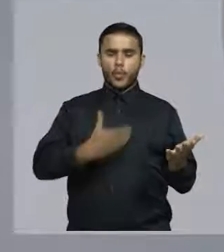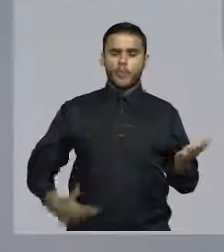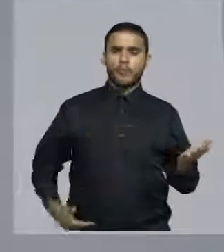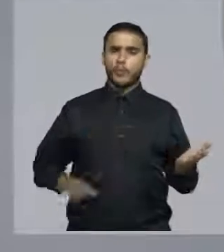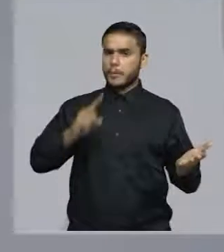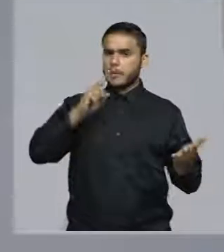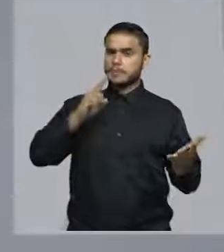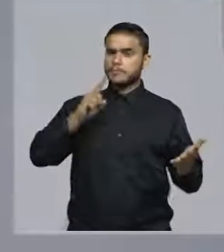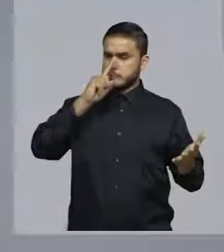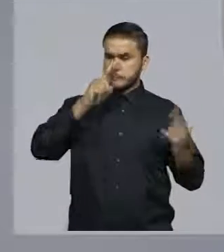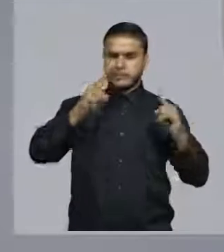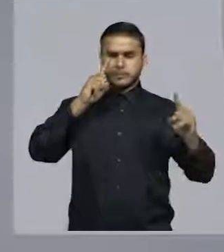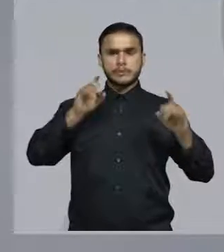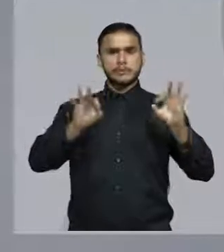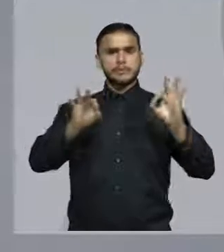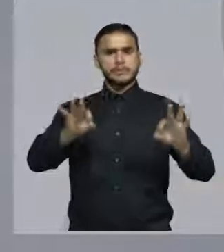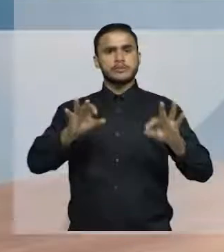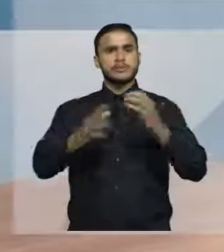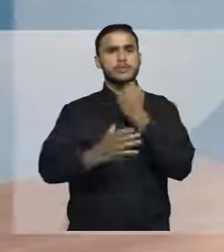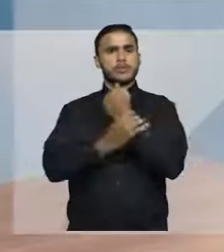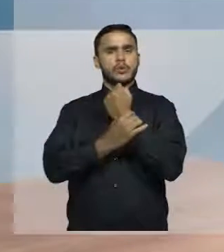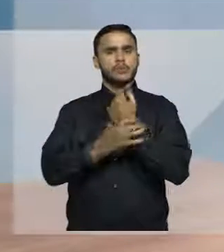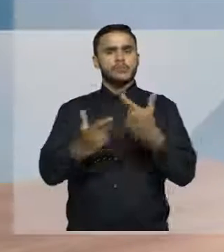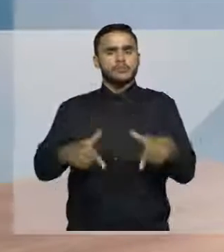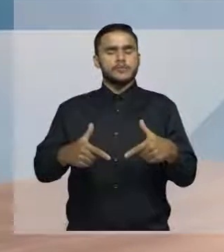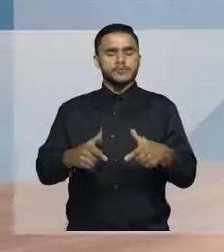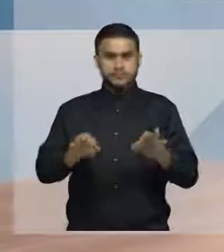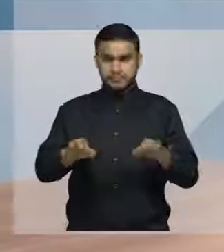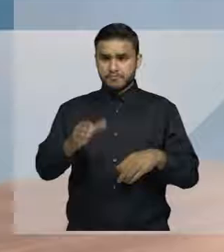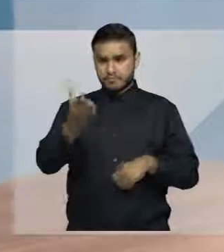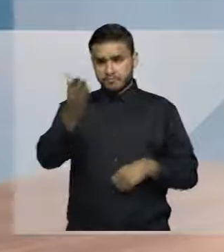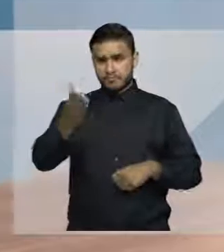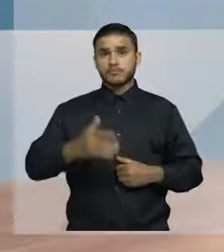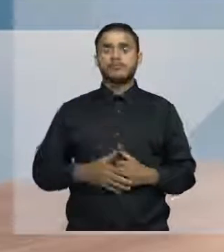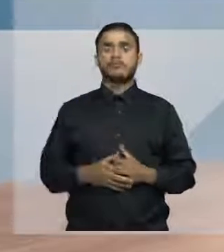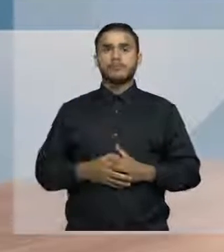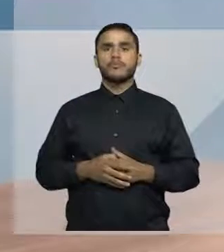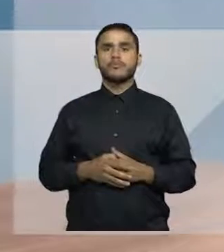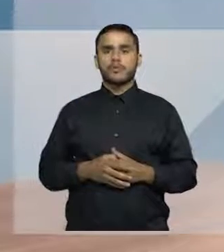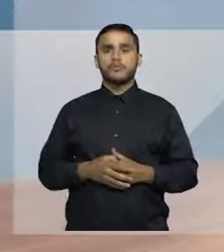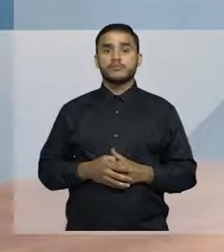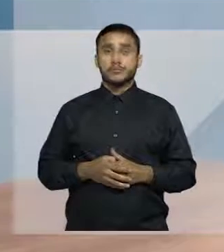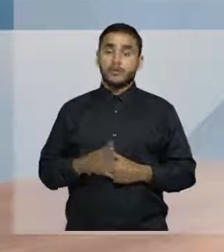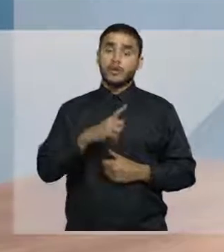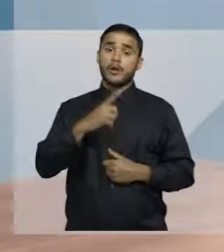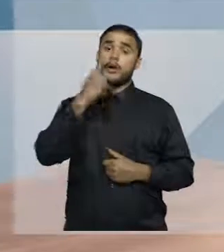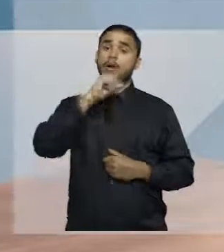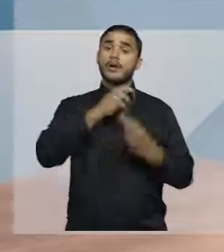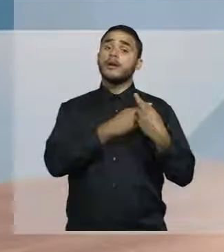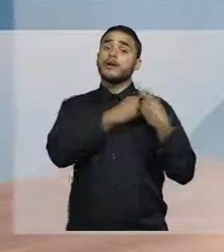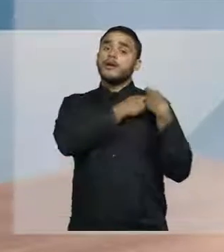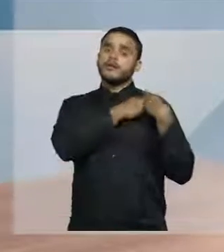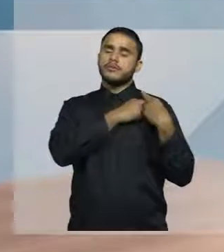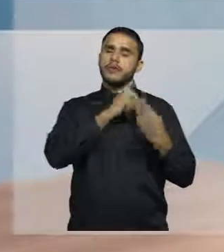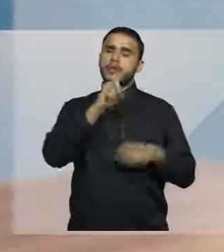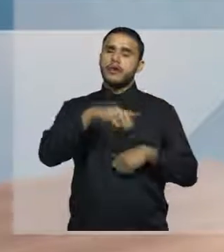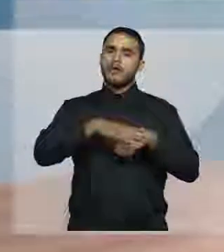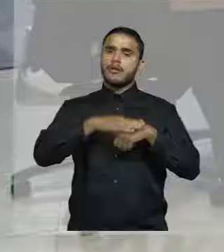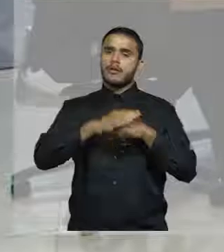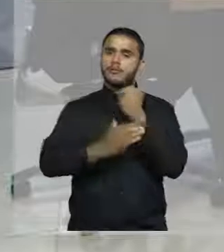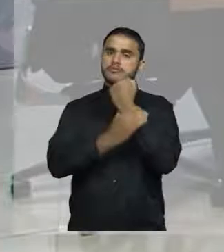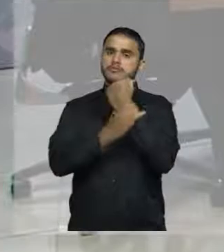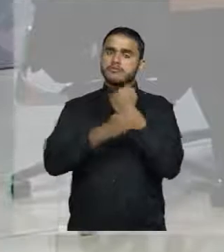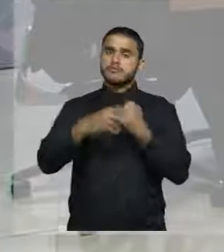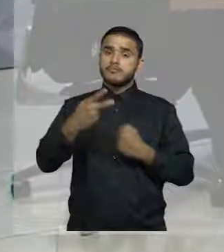Estado. Mas, surpreendentemente, os agentes do Estado, notadamente os responsáveis pela segurança pública nesse